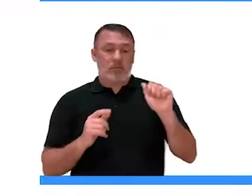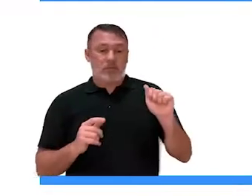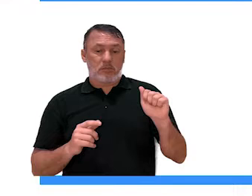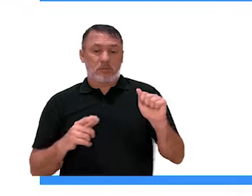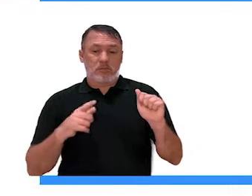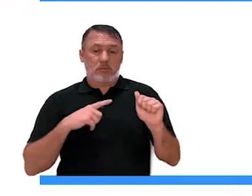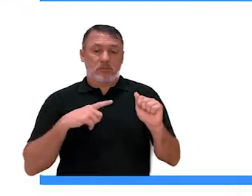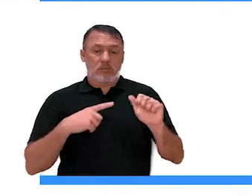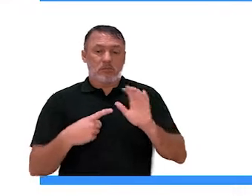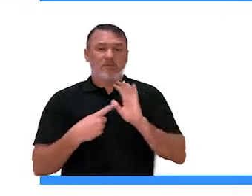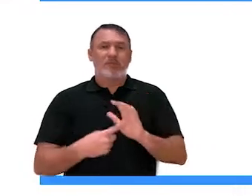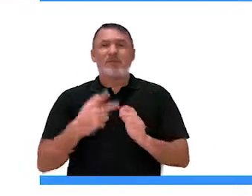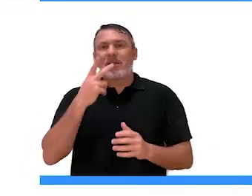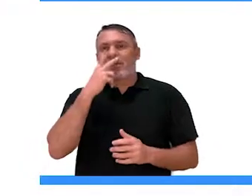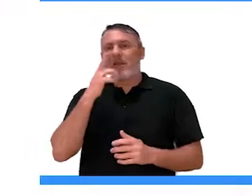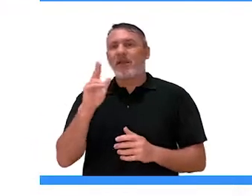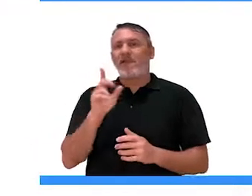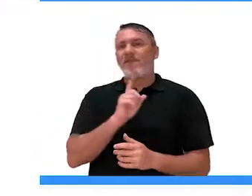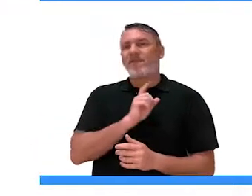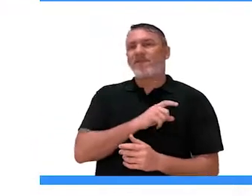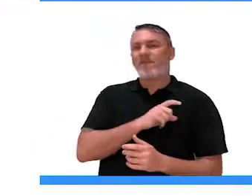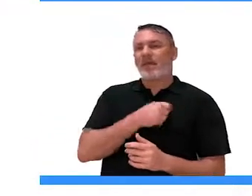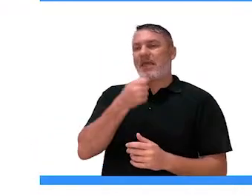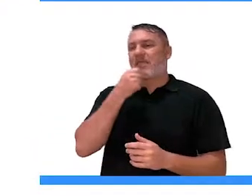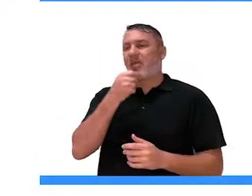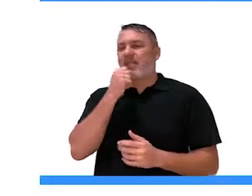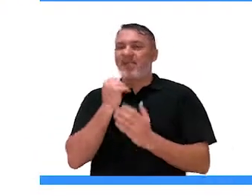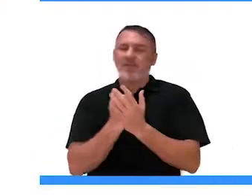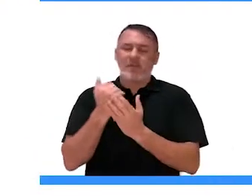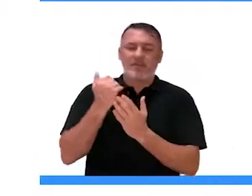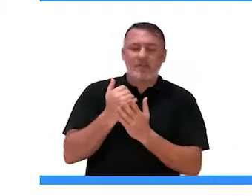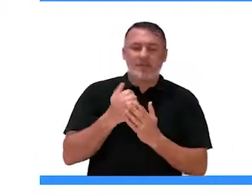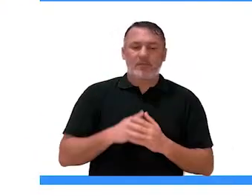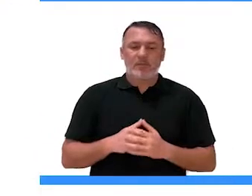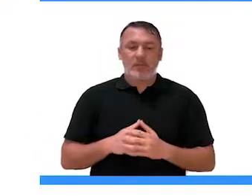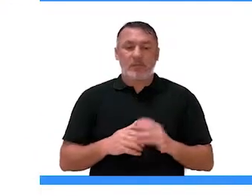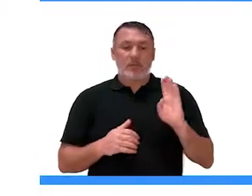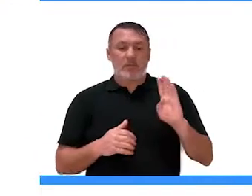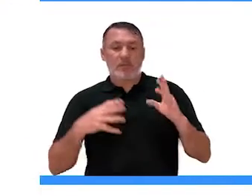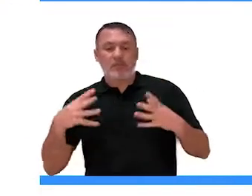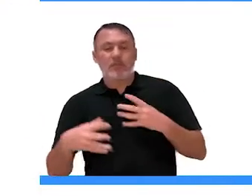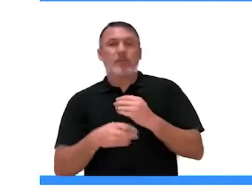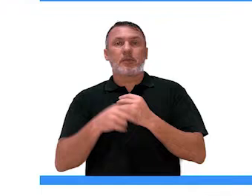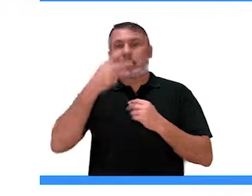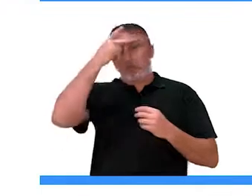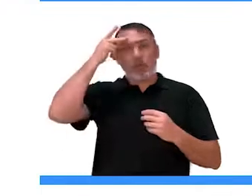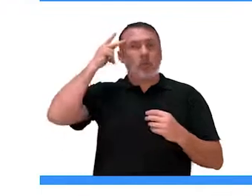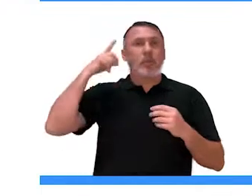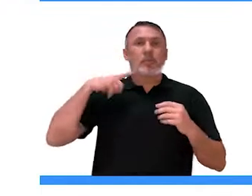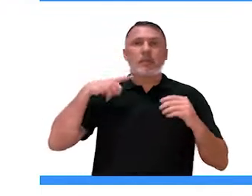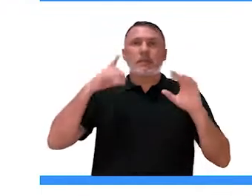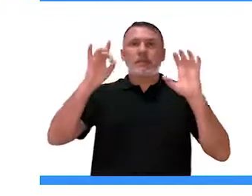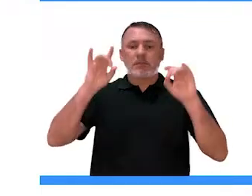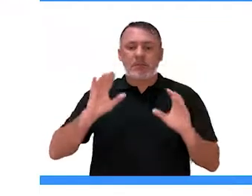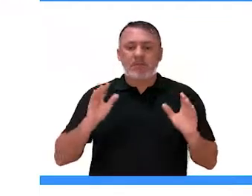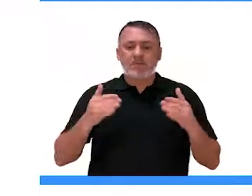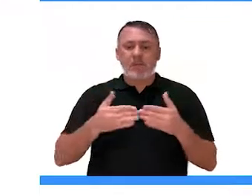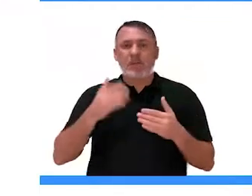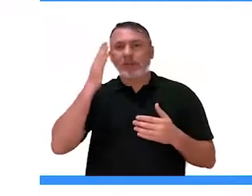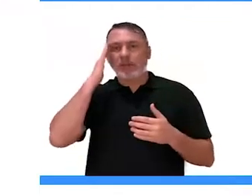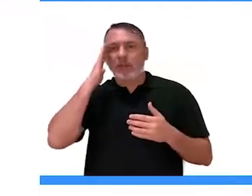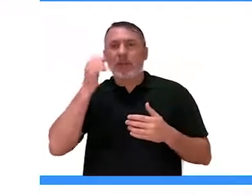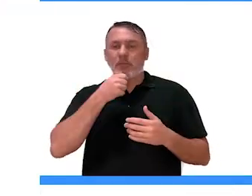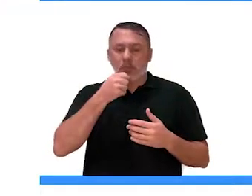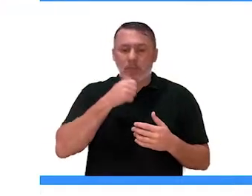A. Imprimir um tom irônico à reportagem. B. Incorporar citações de especialistas à reportagem.